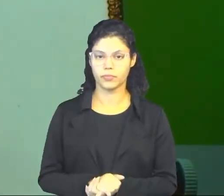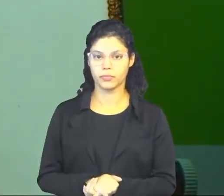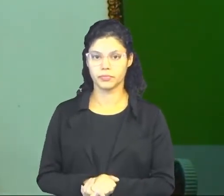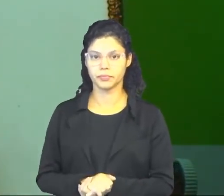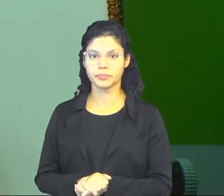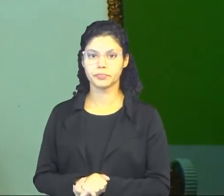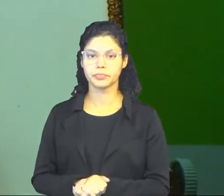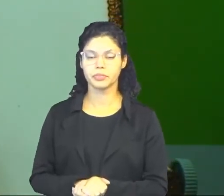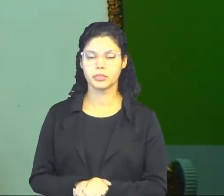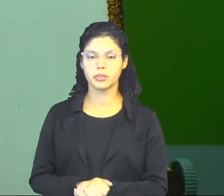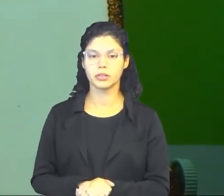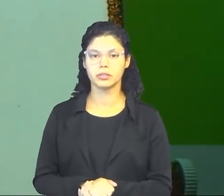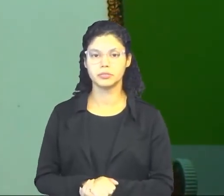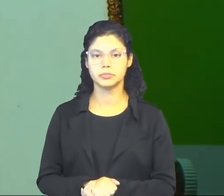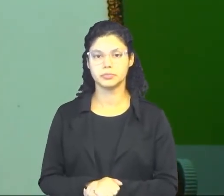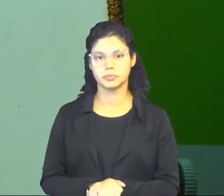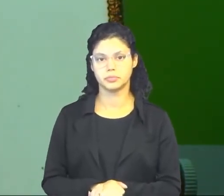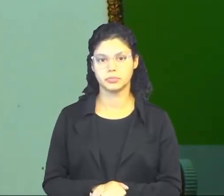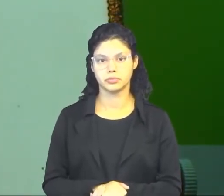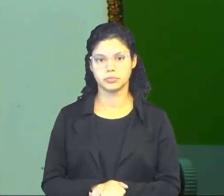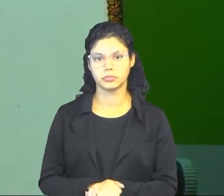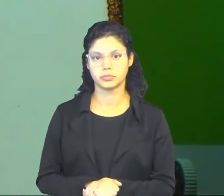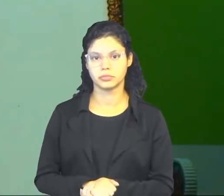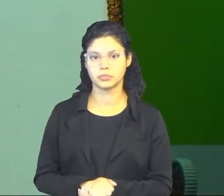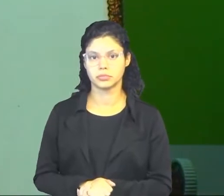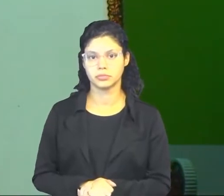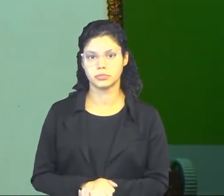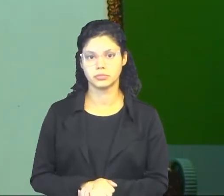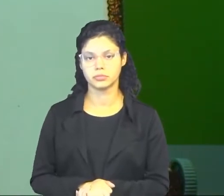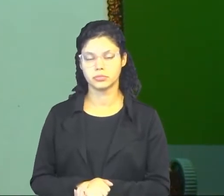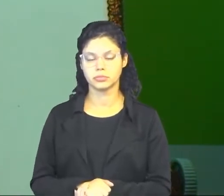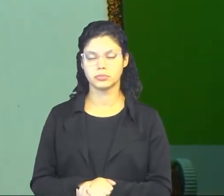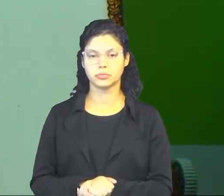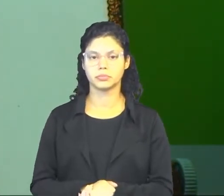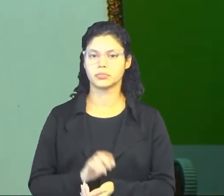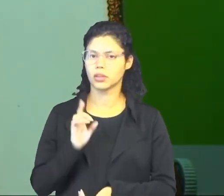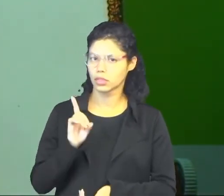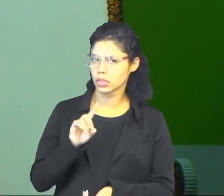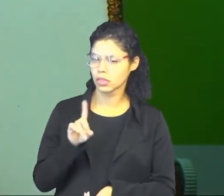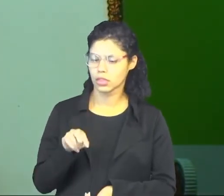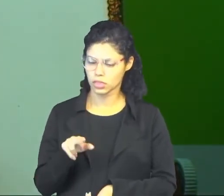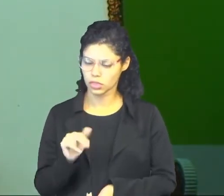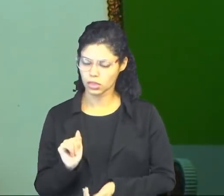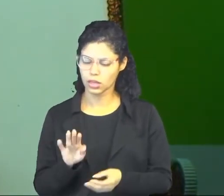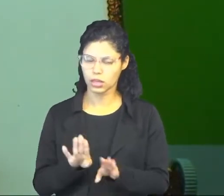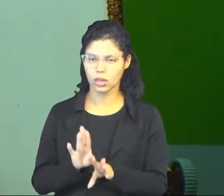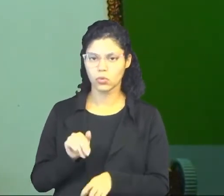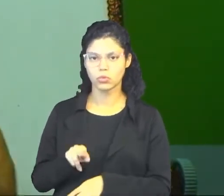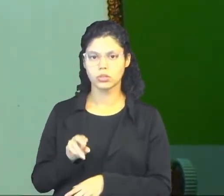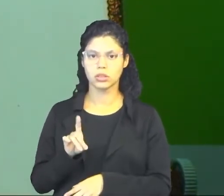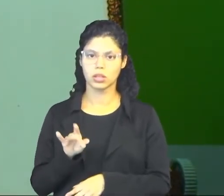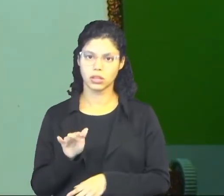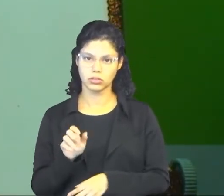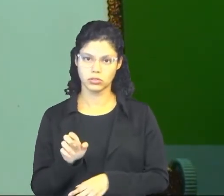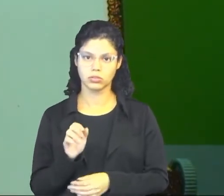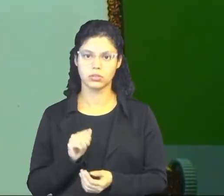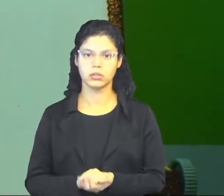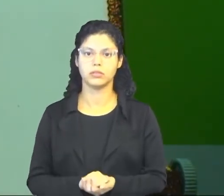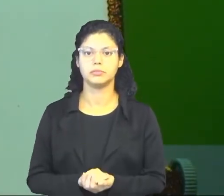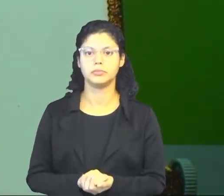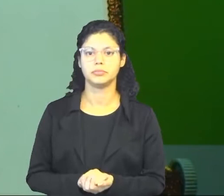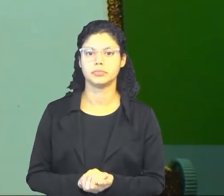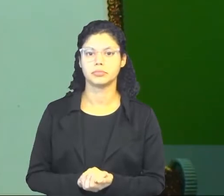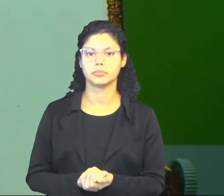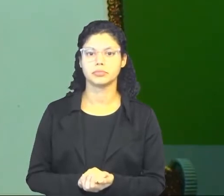centena, dezena e unidade. Aqui eu tenho dezena e unidade. Eu estou, ó, sem